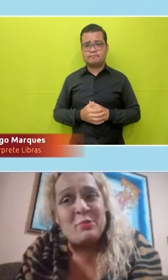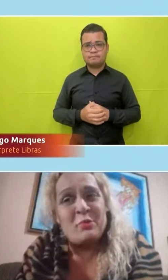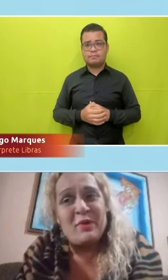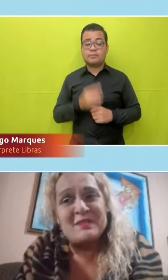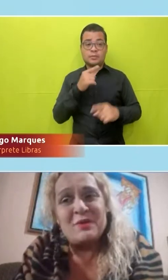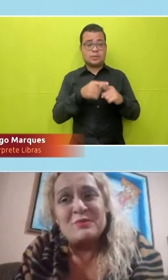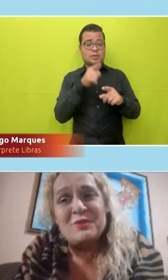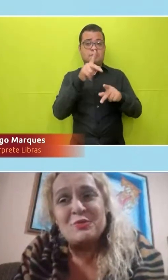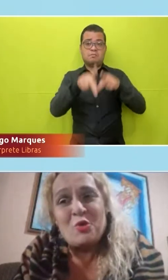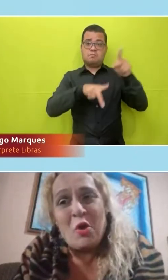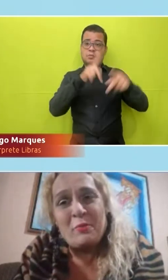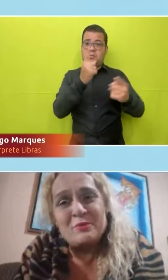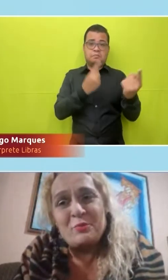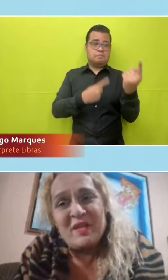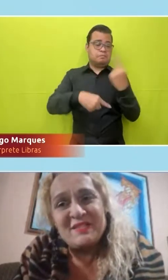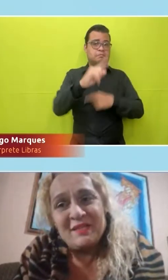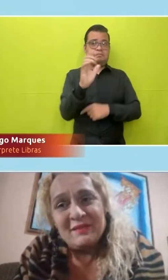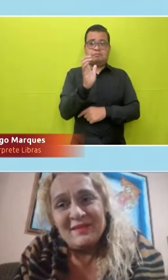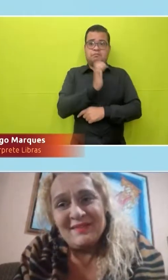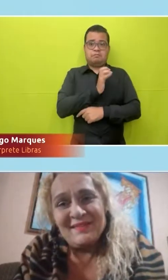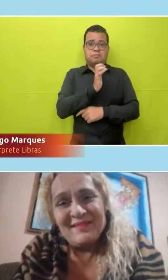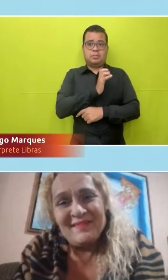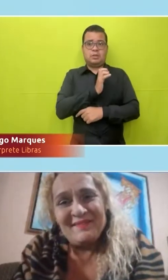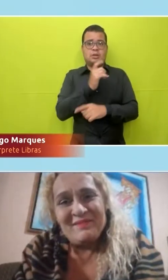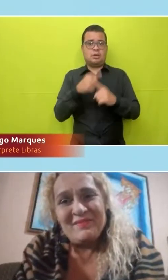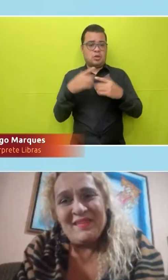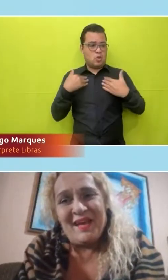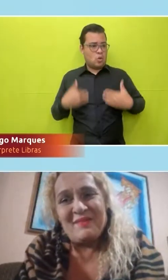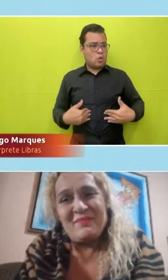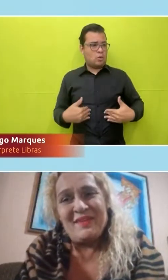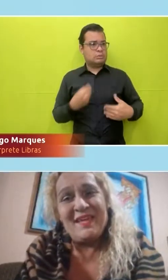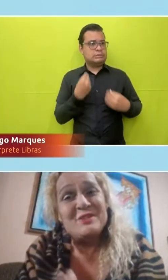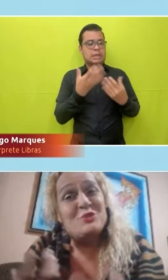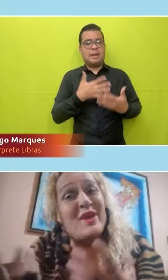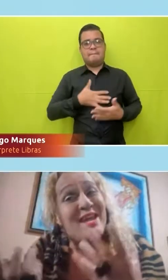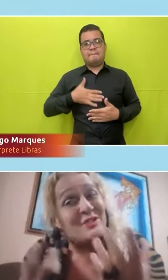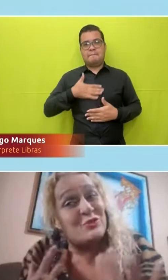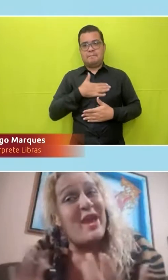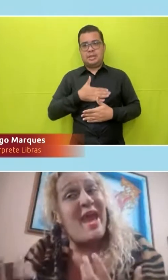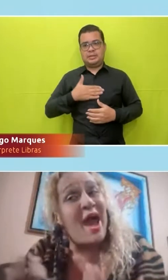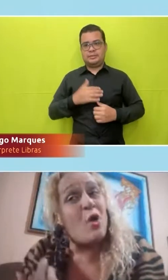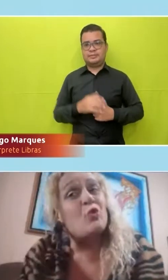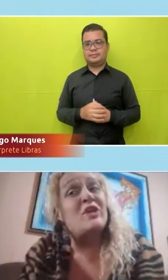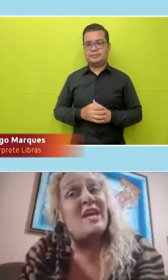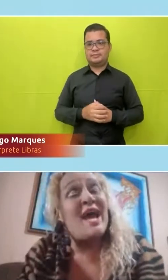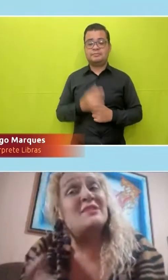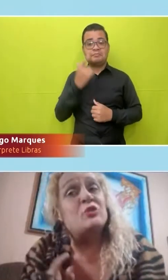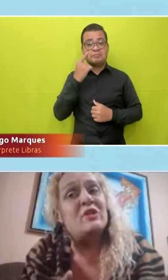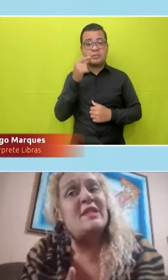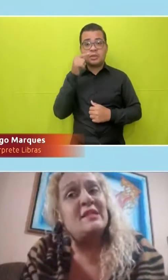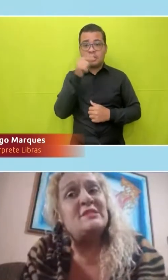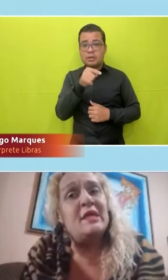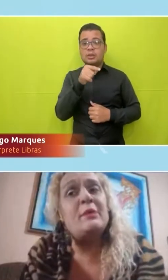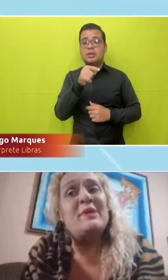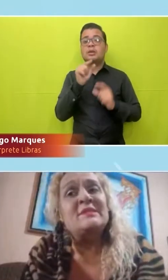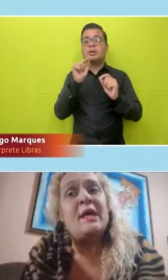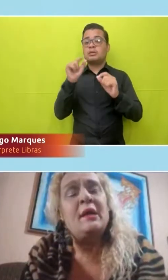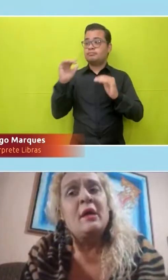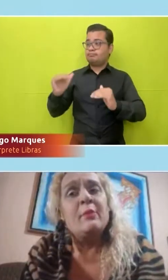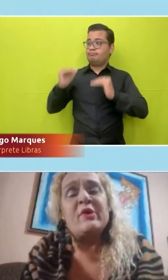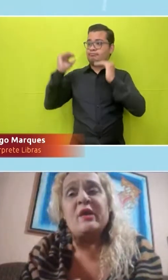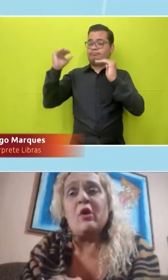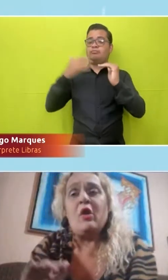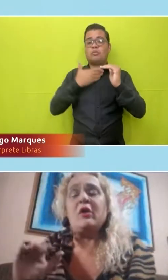Enriquece uma população com seus corpos e o prazer. Beth, Sabe? você Isso falou. é algo que as autoridades têm que